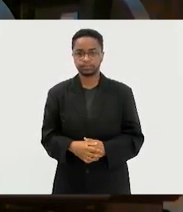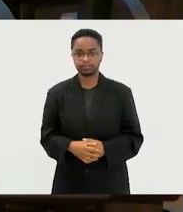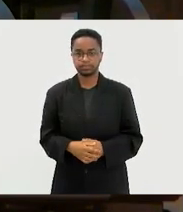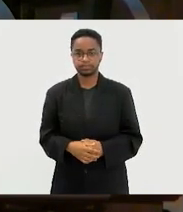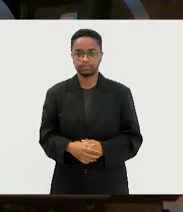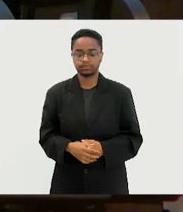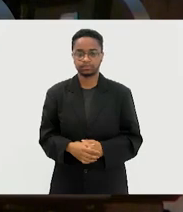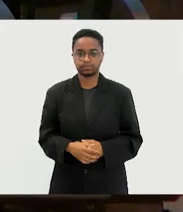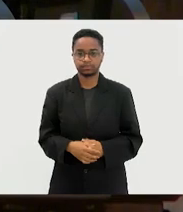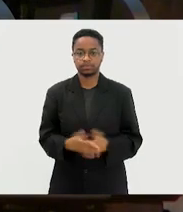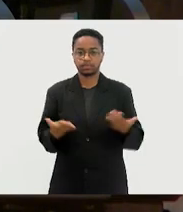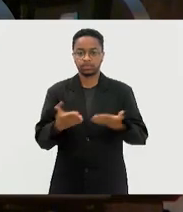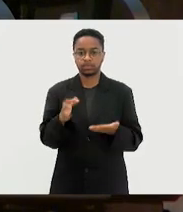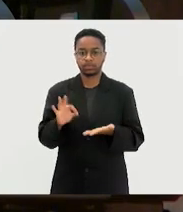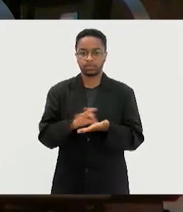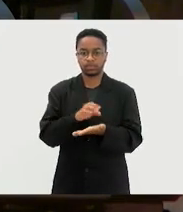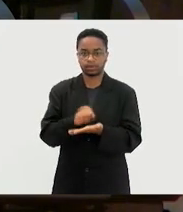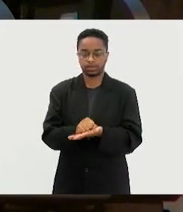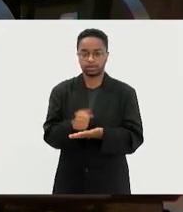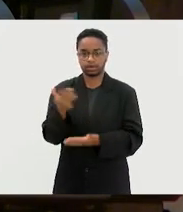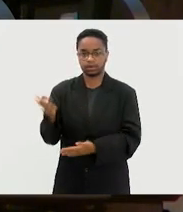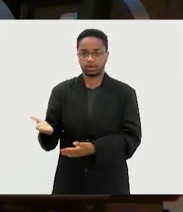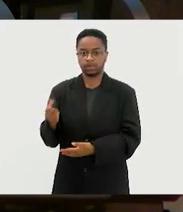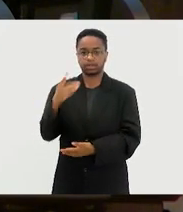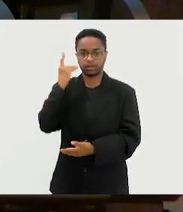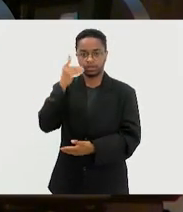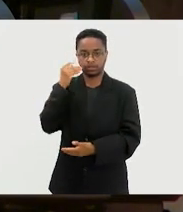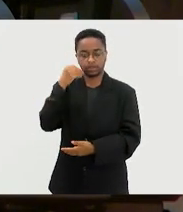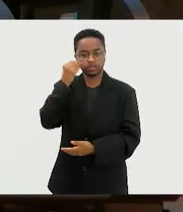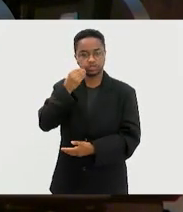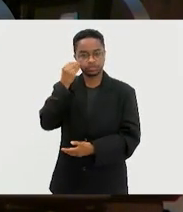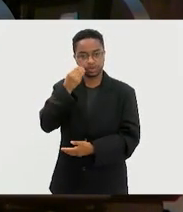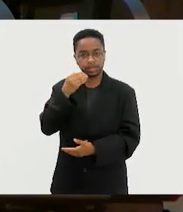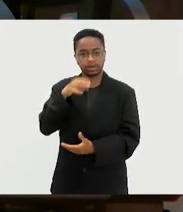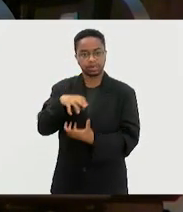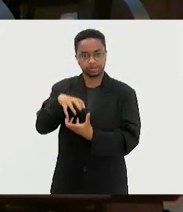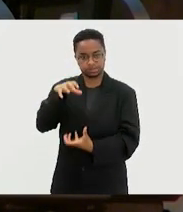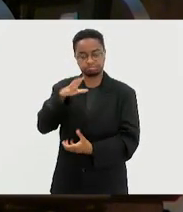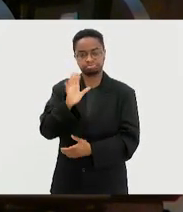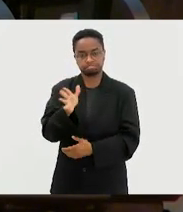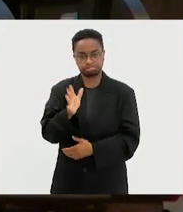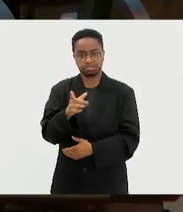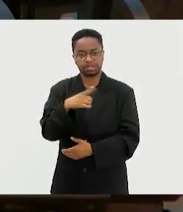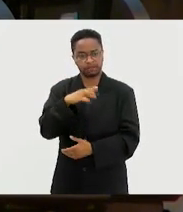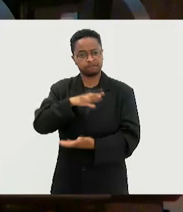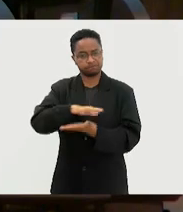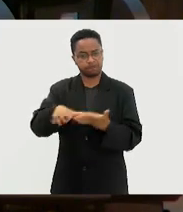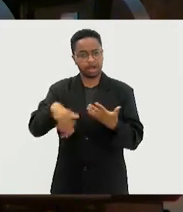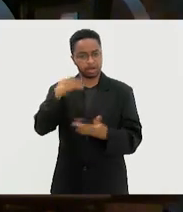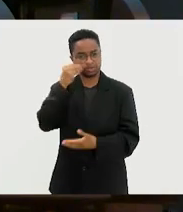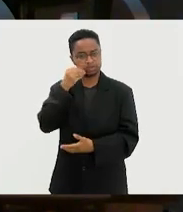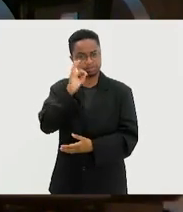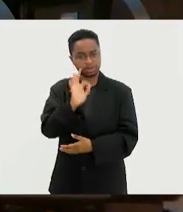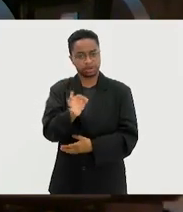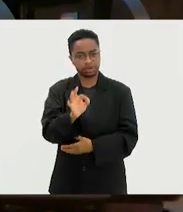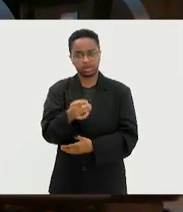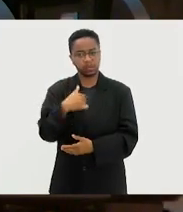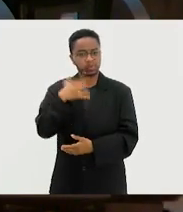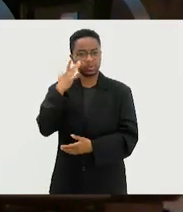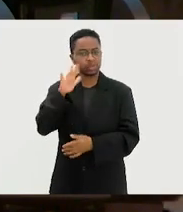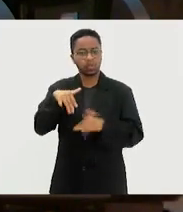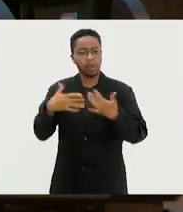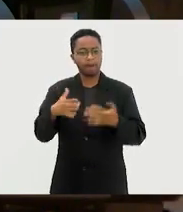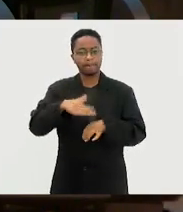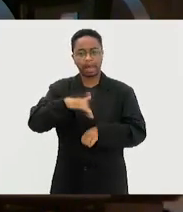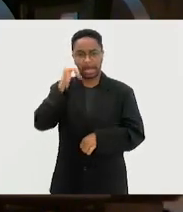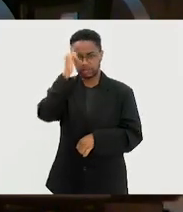Como próximo orador, nosso decano, segundo decano, rapaz, são tantos decanos primeiros que Jesus. Eu não sei nem quem é o mais, o cara mais antigo é o